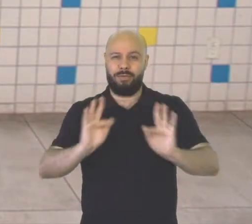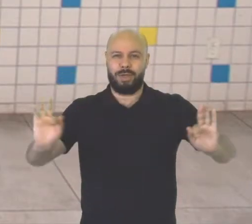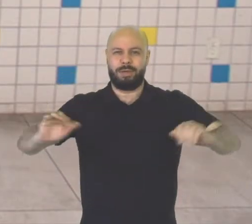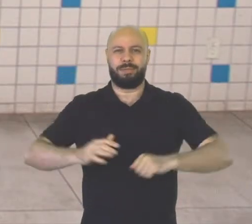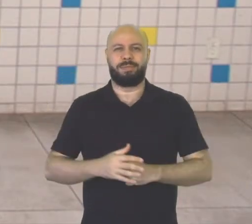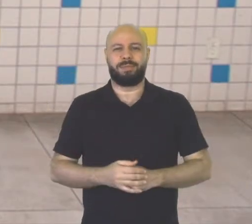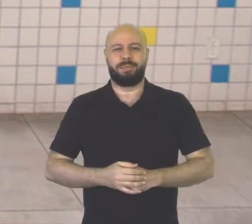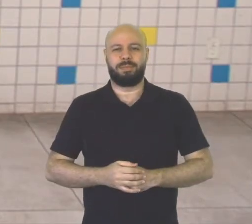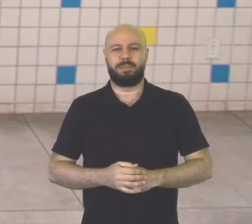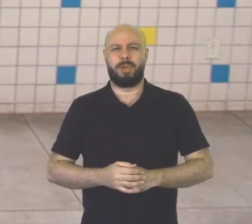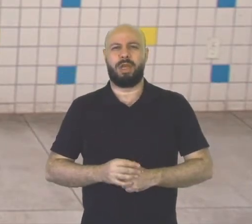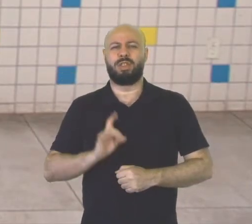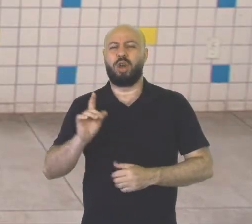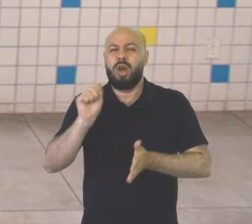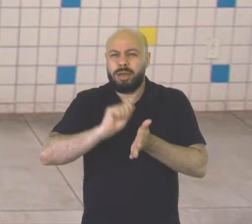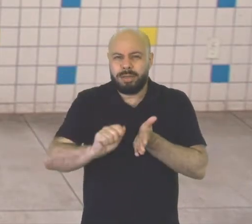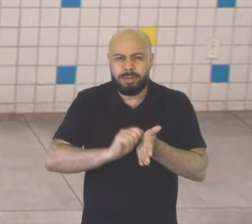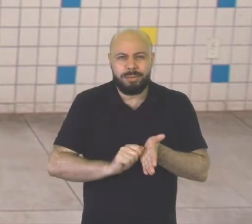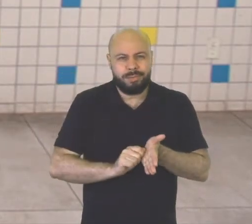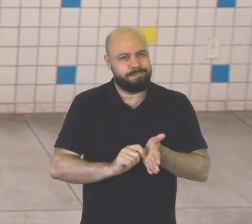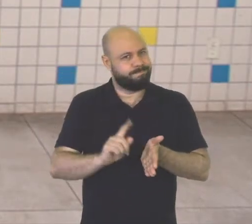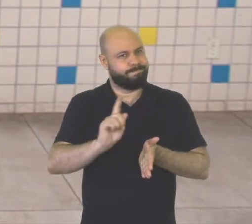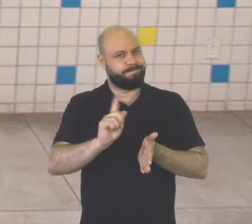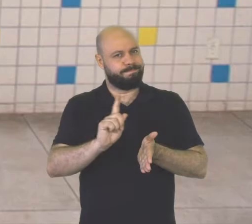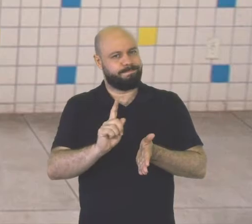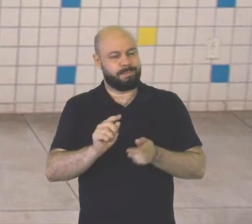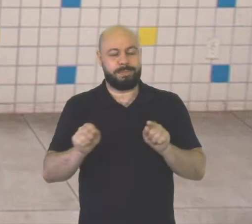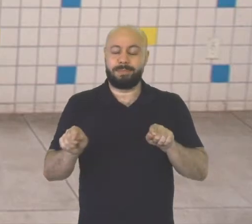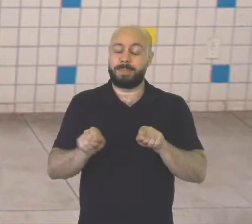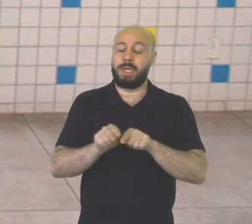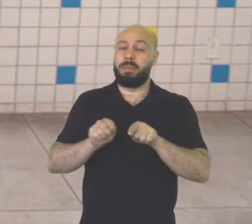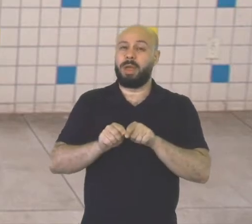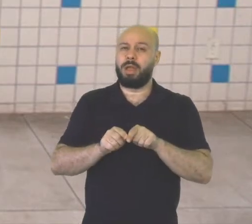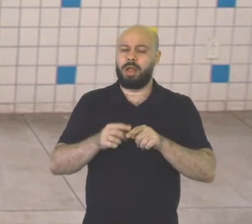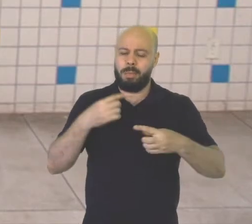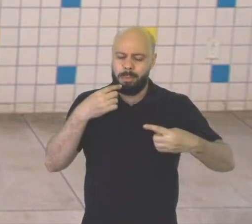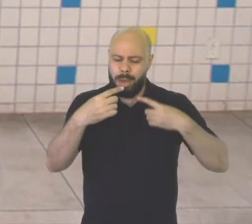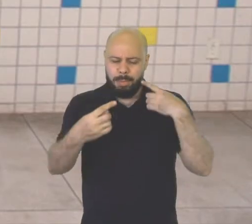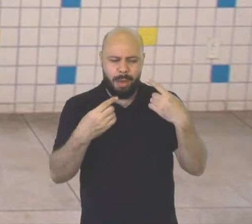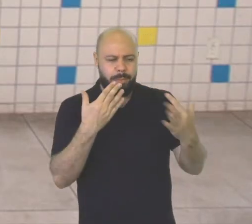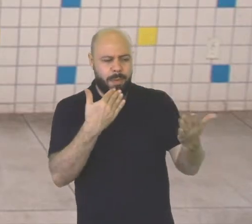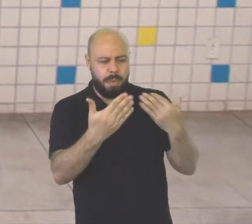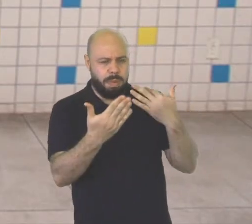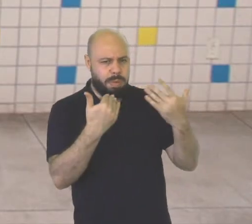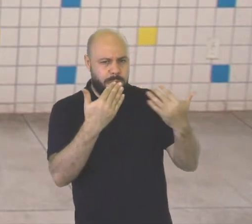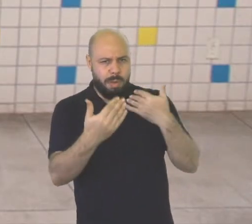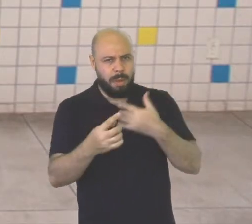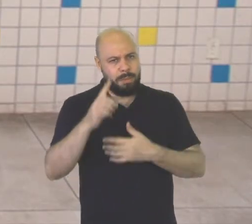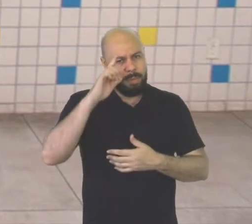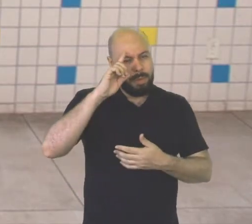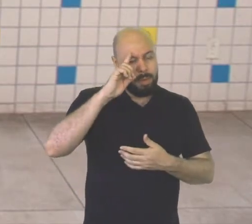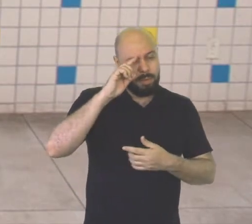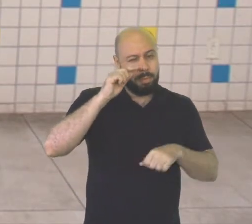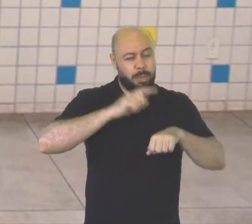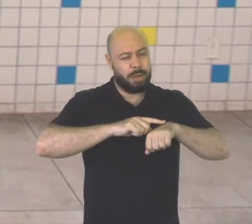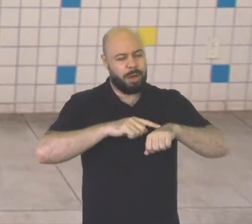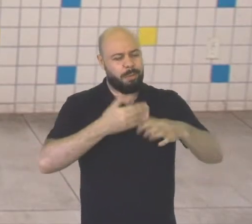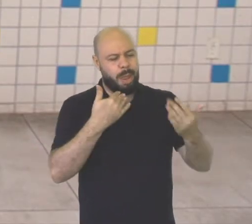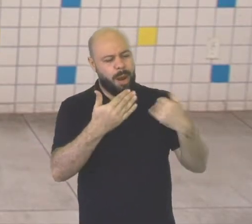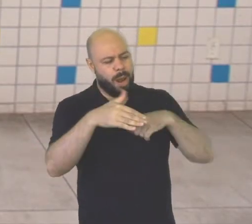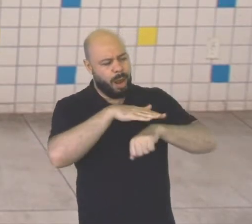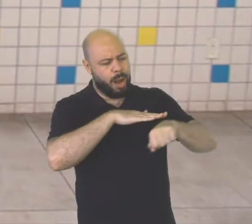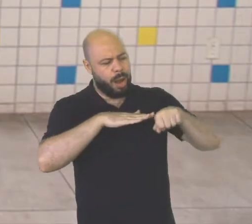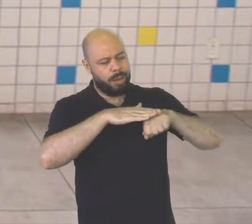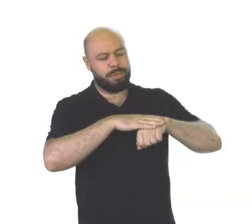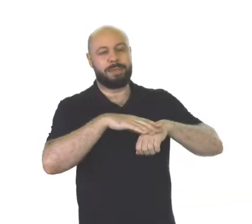frases. Não só na parte escrita, mas também no diálogo, no dia a dia, quando nós vamos conversar com alguém.